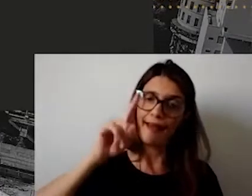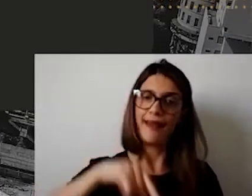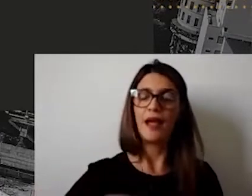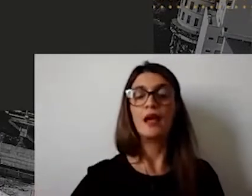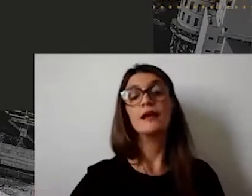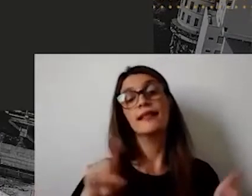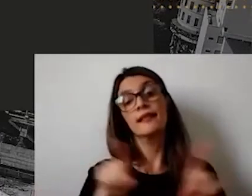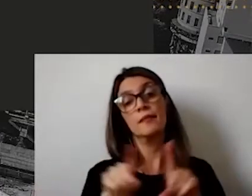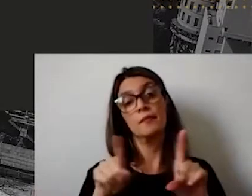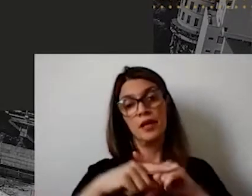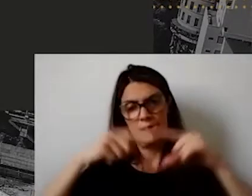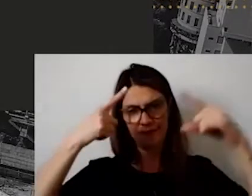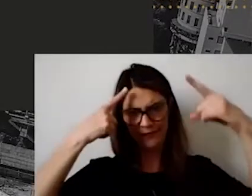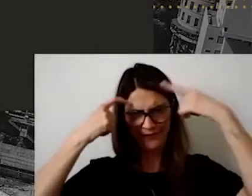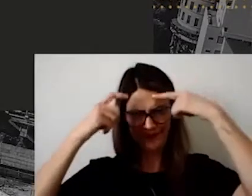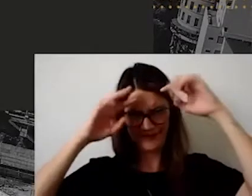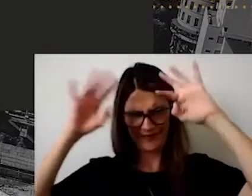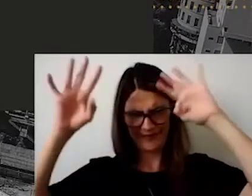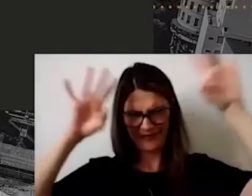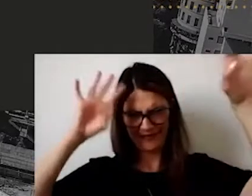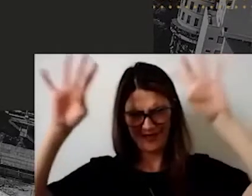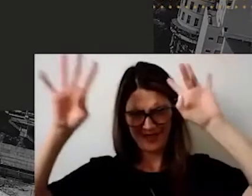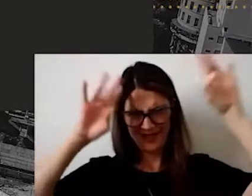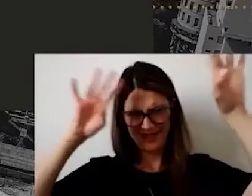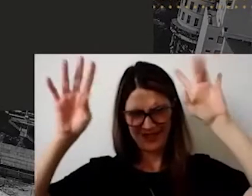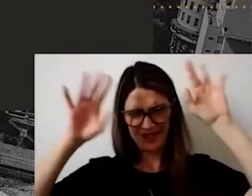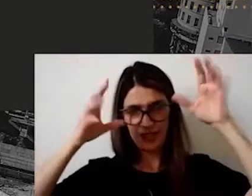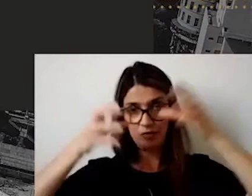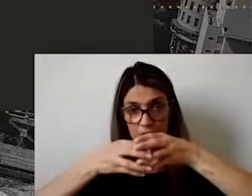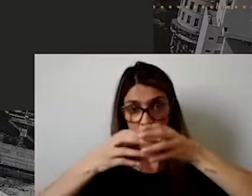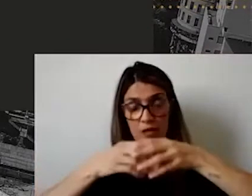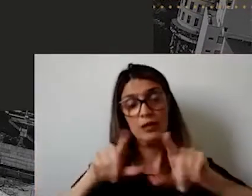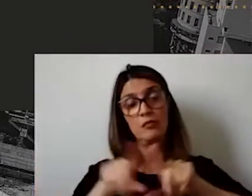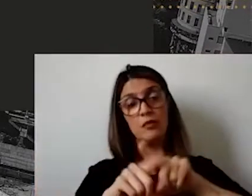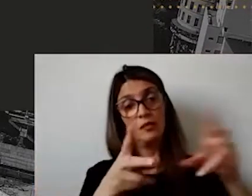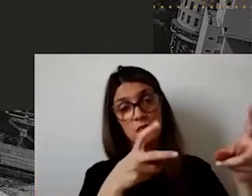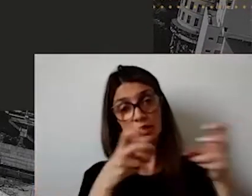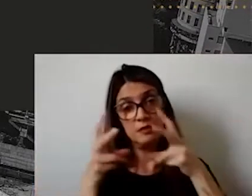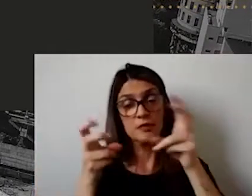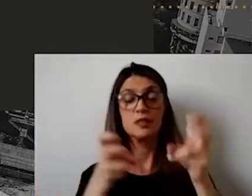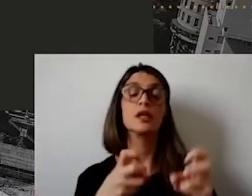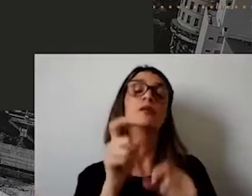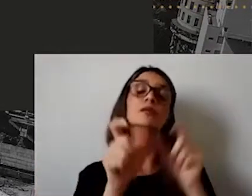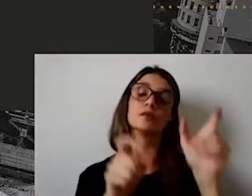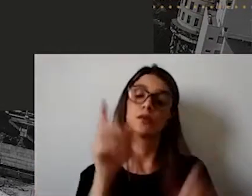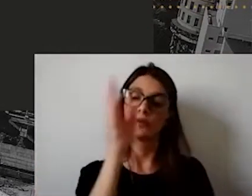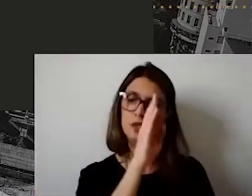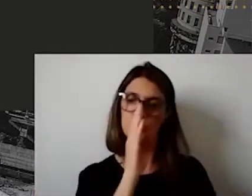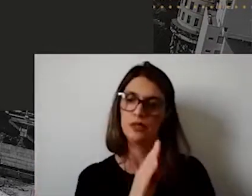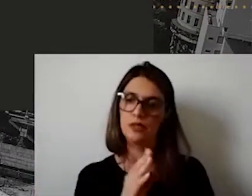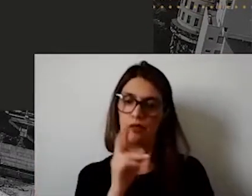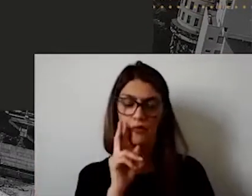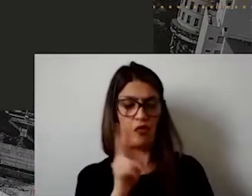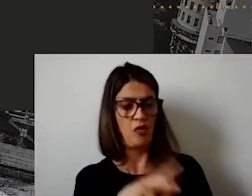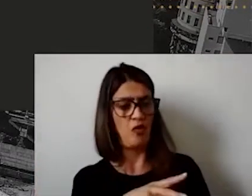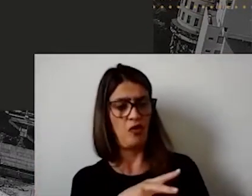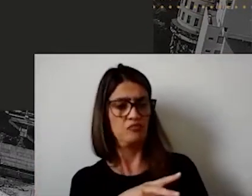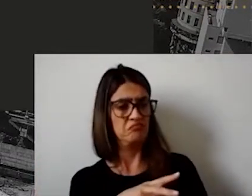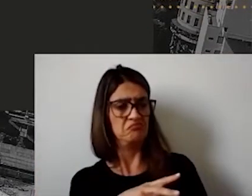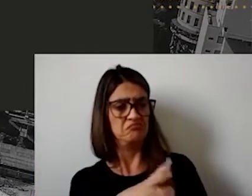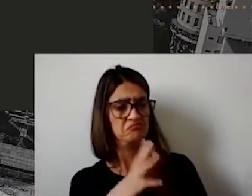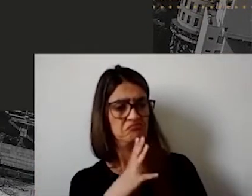coletivo. E isso tem a ver também com a percepção dos brasileiros, que muitas vezes as pessoas olham para a Amazônia e não conhecem a Amazônia, então tem uma